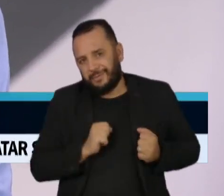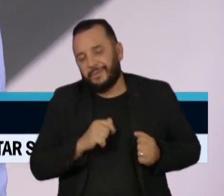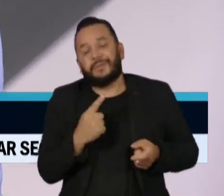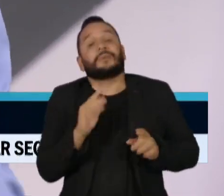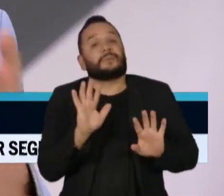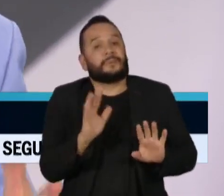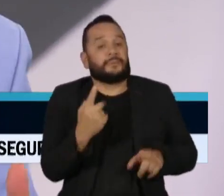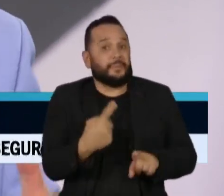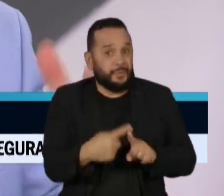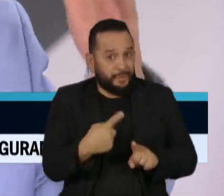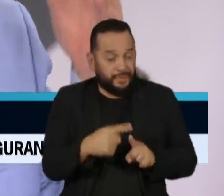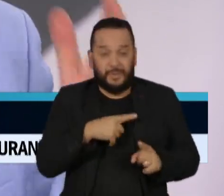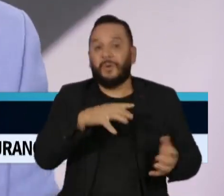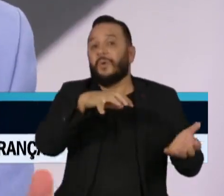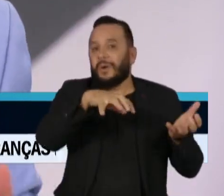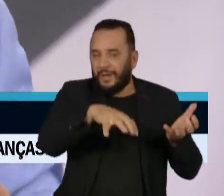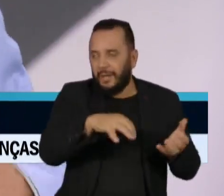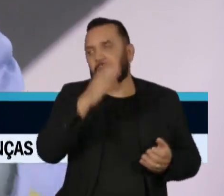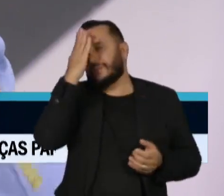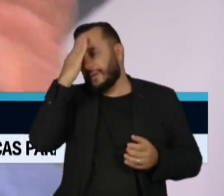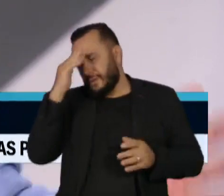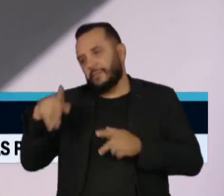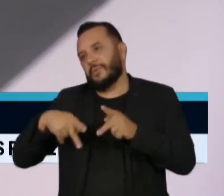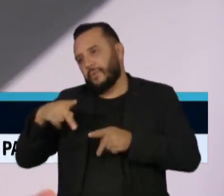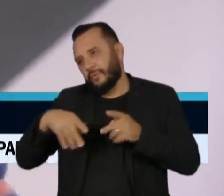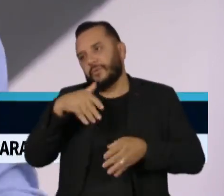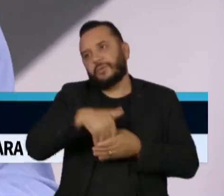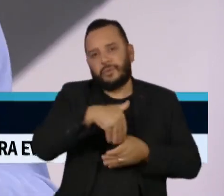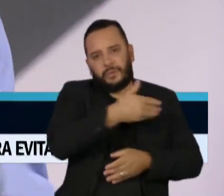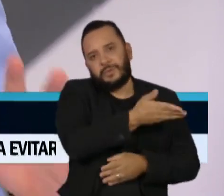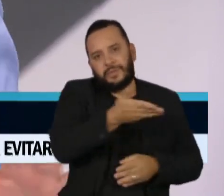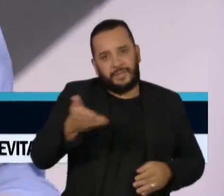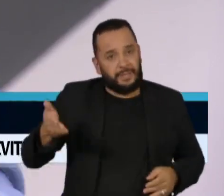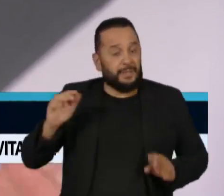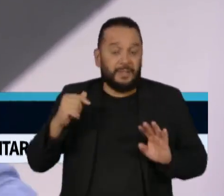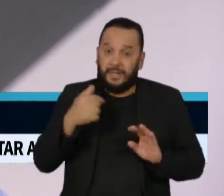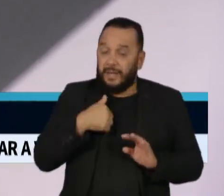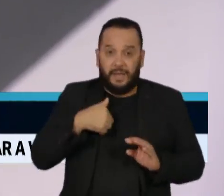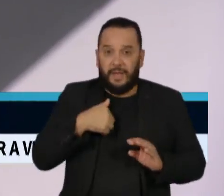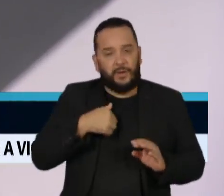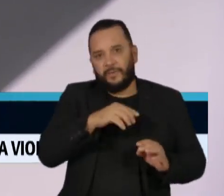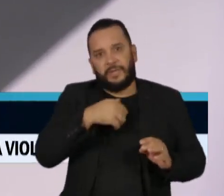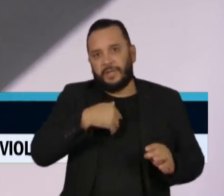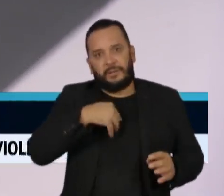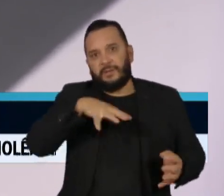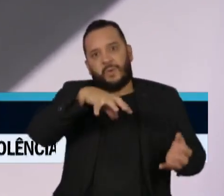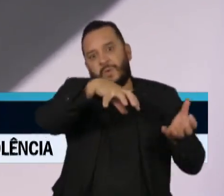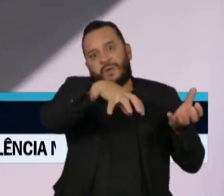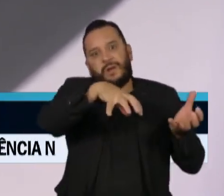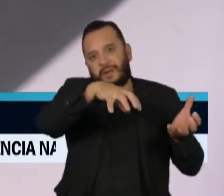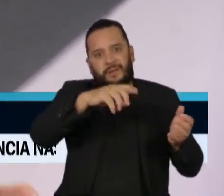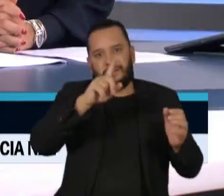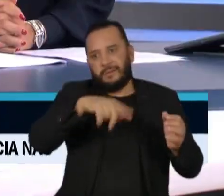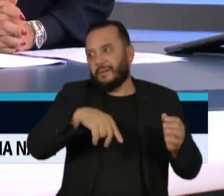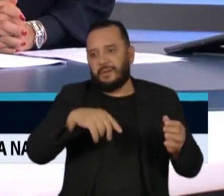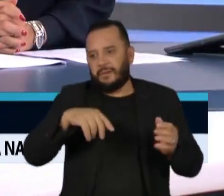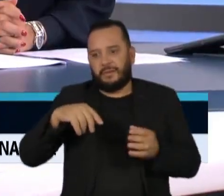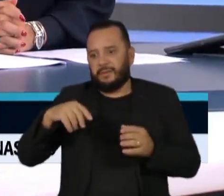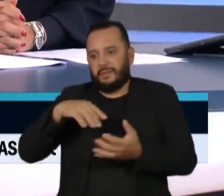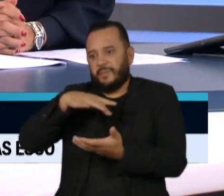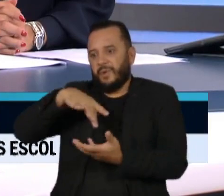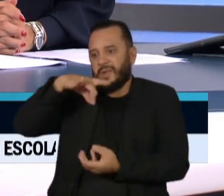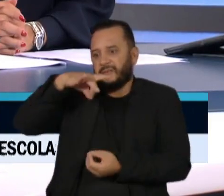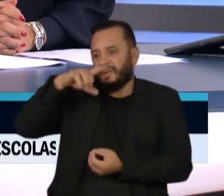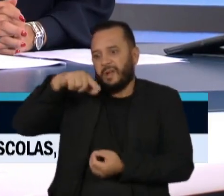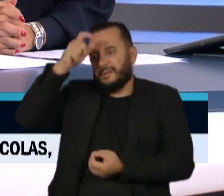um congresso que foi eleito democraticamente enfim não tô aqui demonizando a democracia Democracia é difícil é